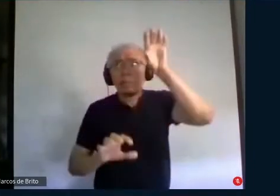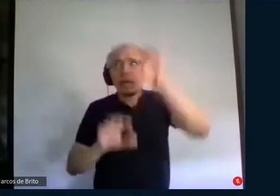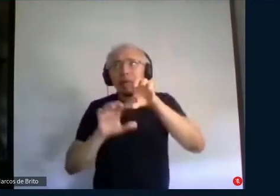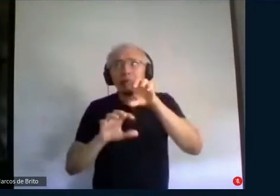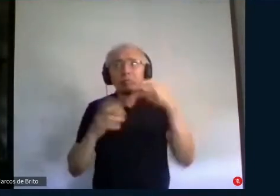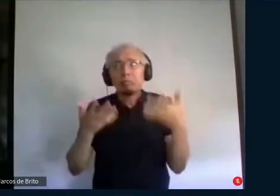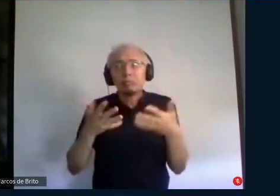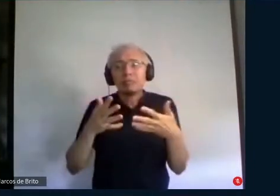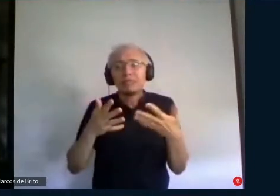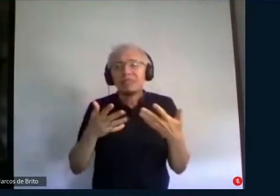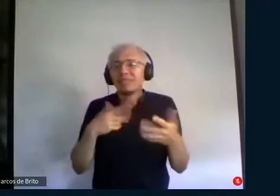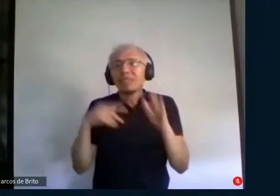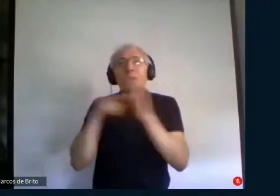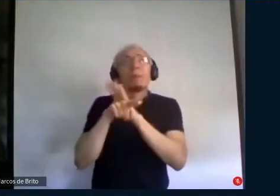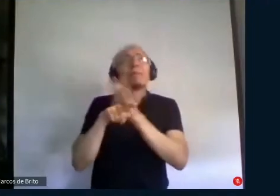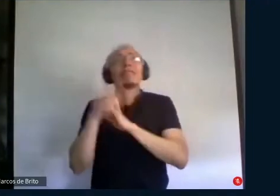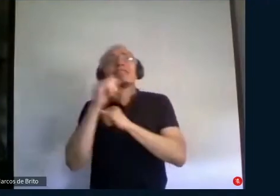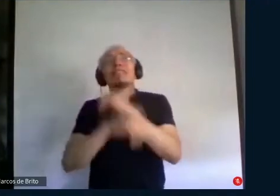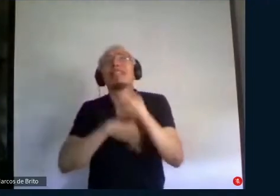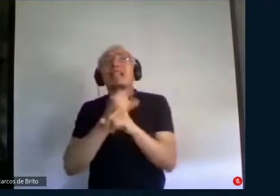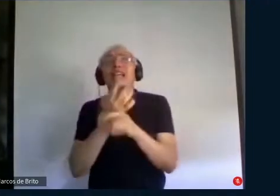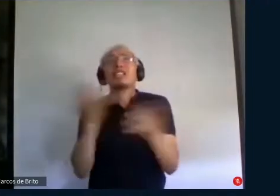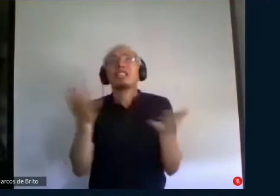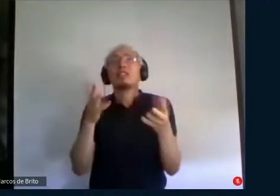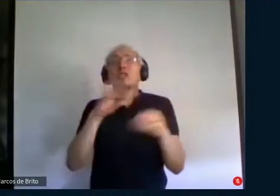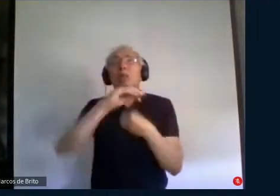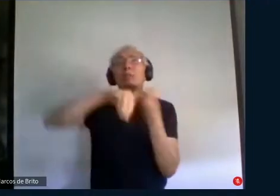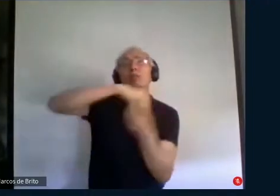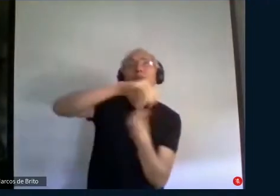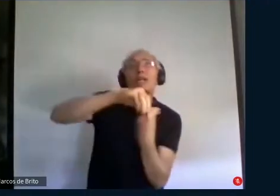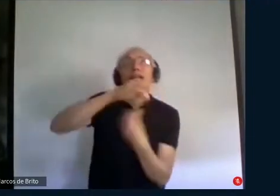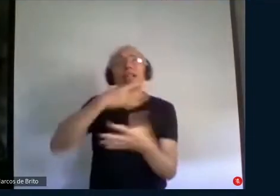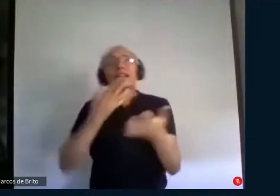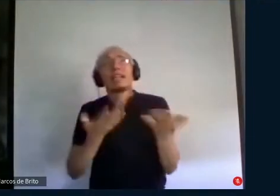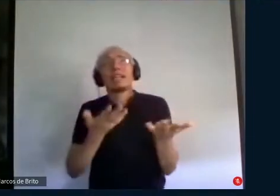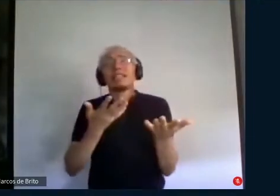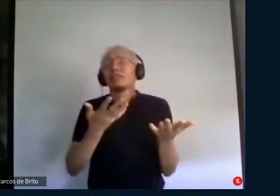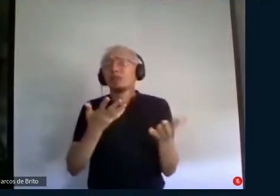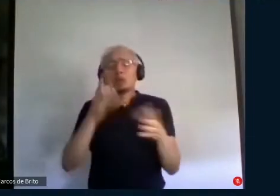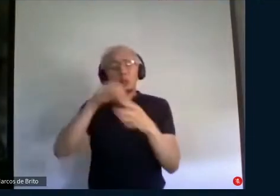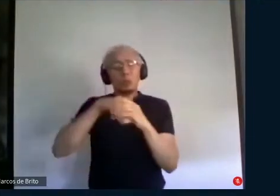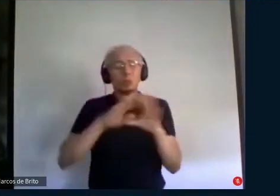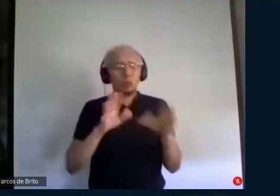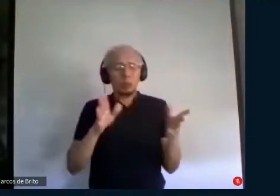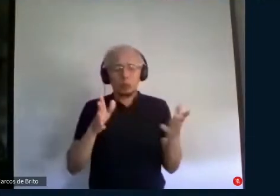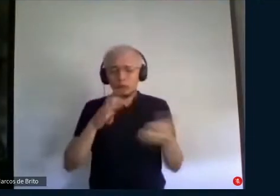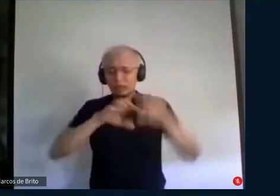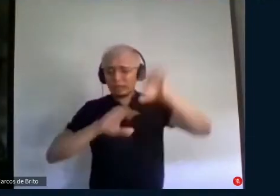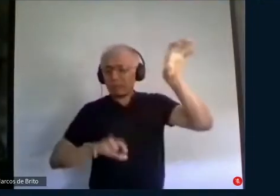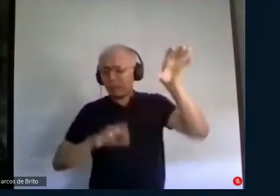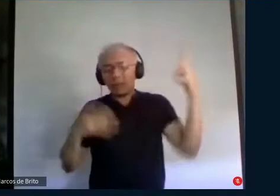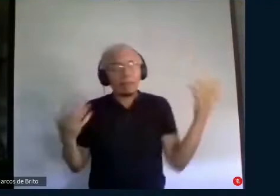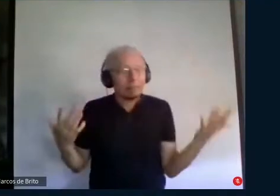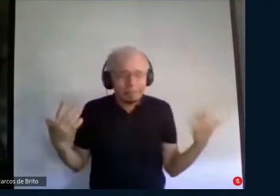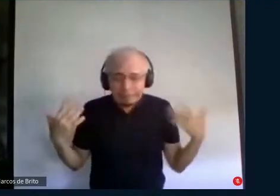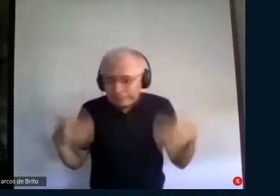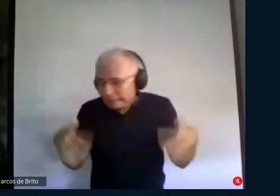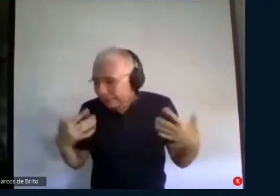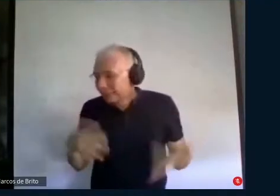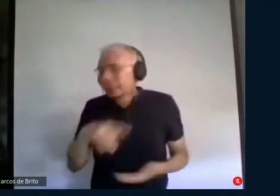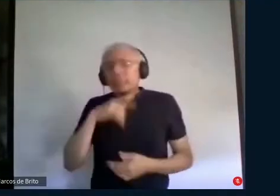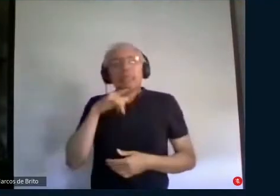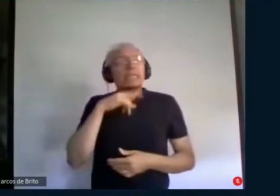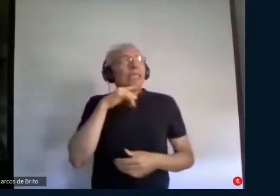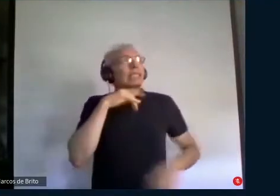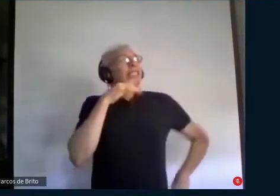eu pesquisava na internet, tinha uns que colocavam dedicatório e agradecimento como a mesma coisa, outros falavam para separar. Eu fiquei na dúvida